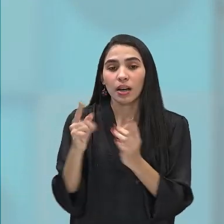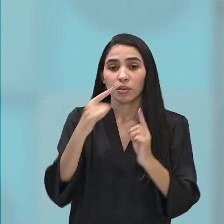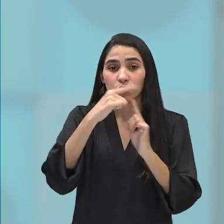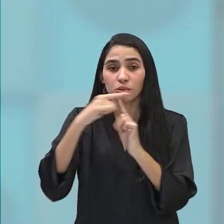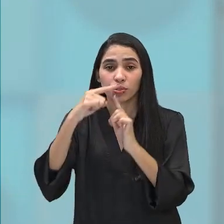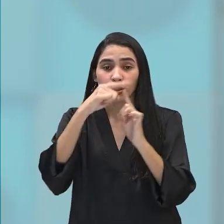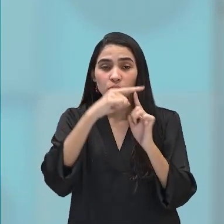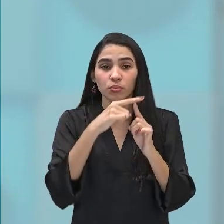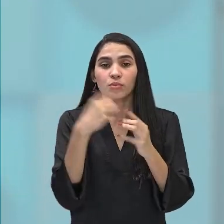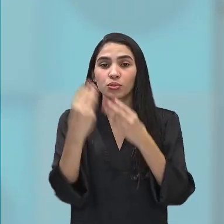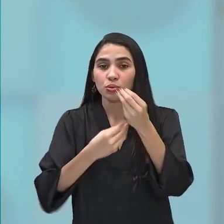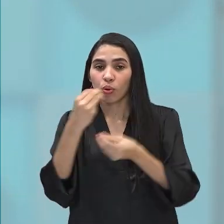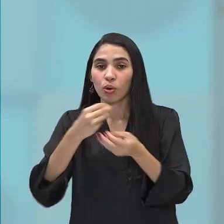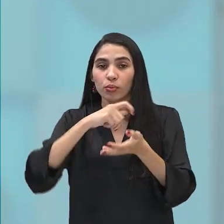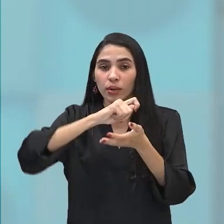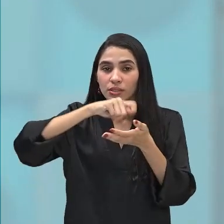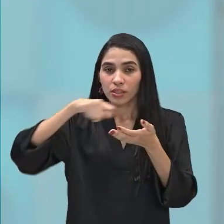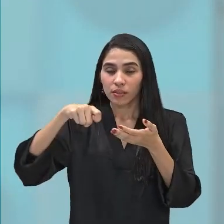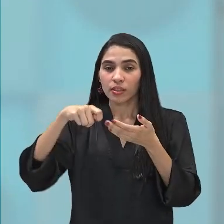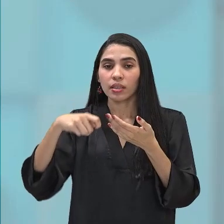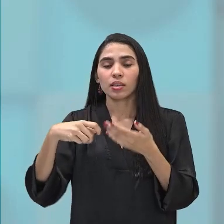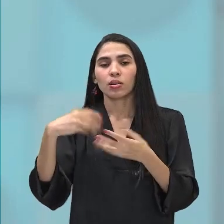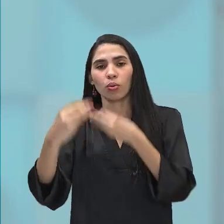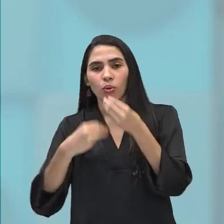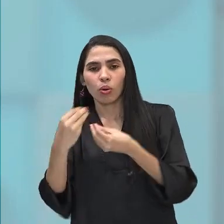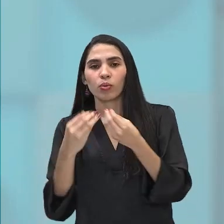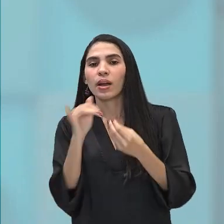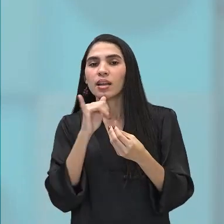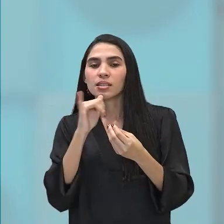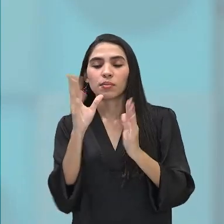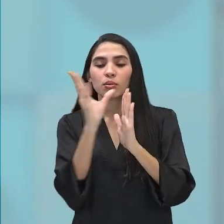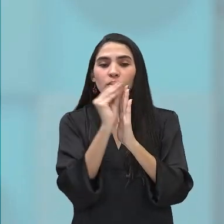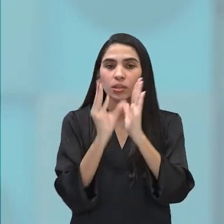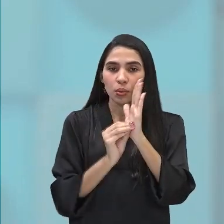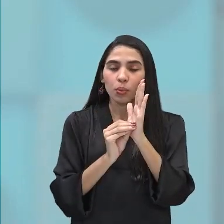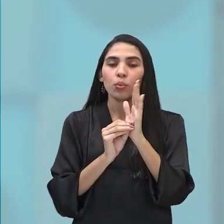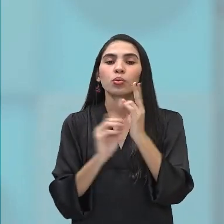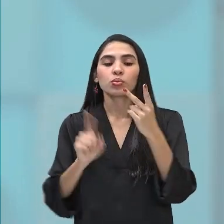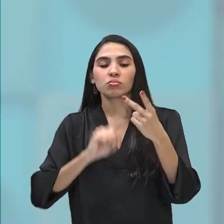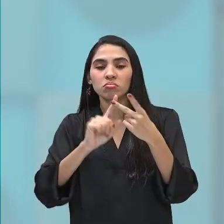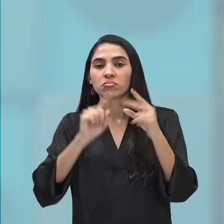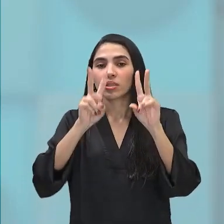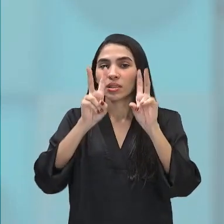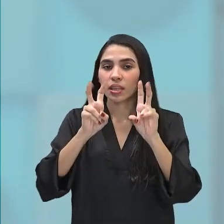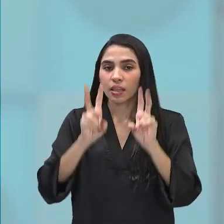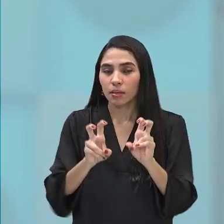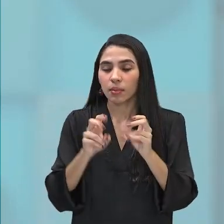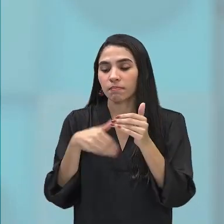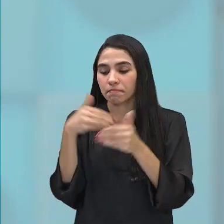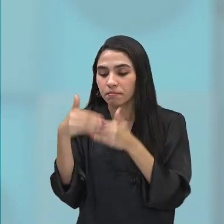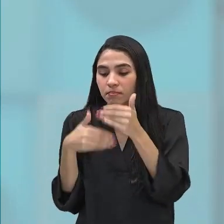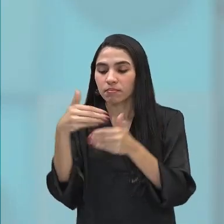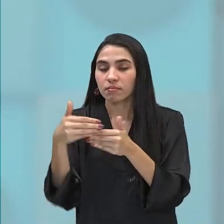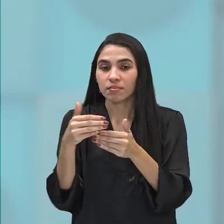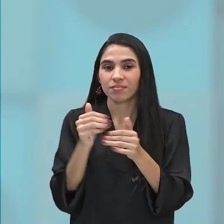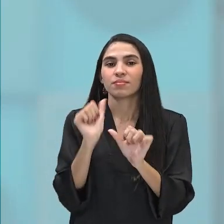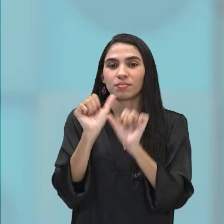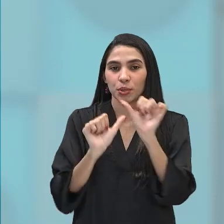ser escrito. Né, o conteúdo do gênero crônica, ao longo dos anos, foi se modificando um